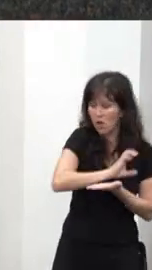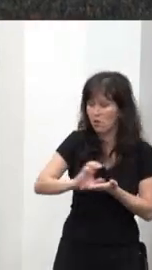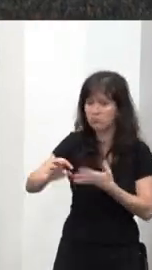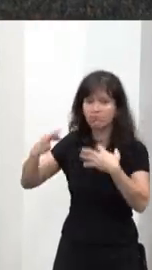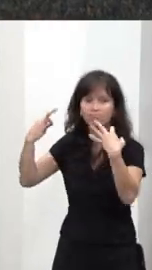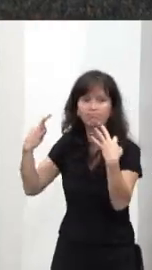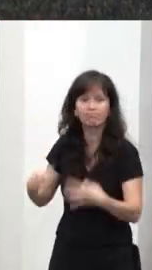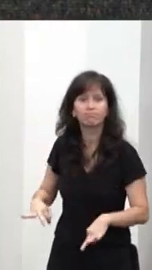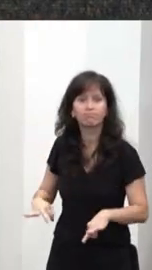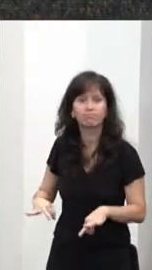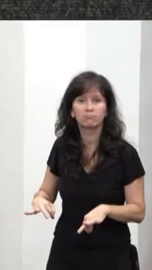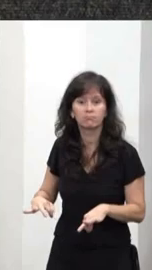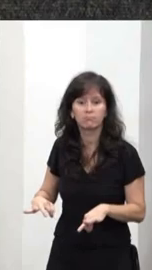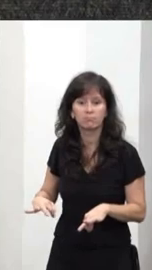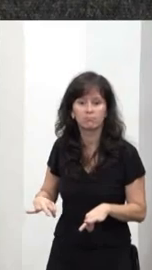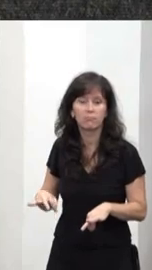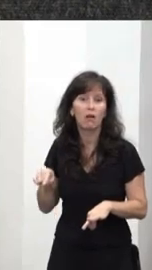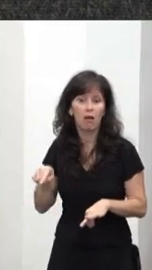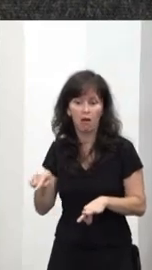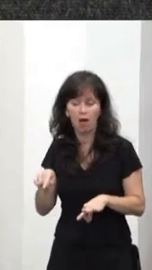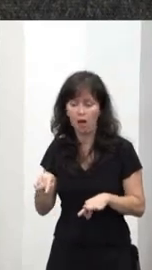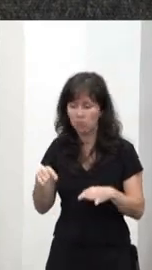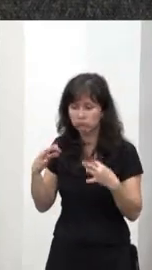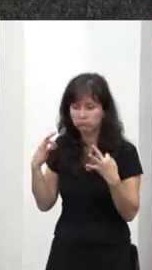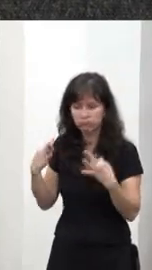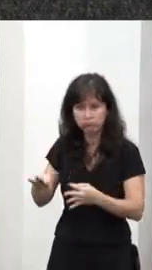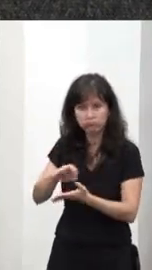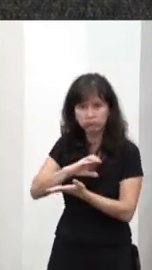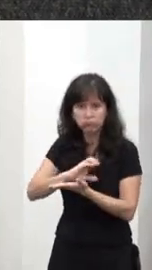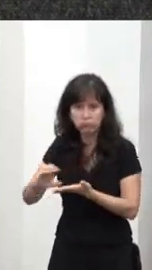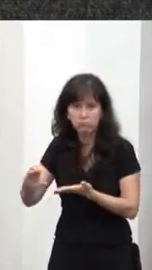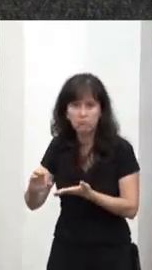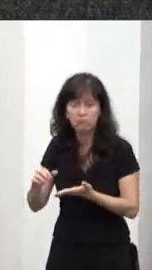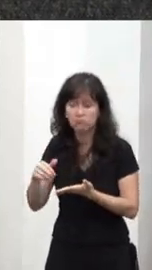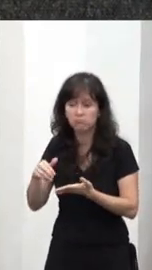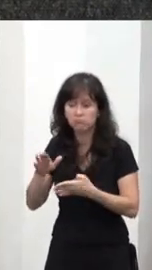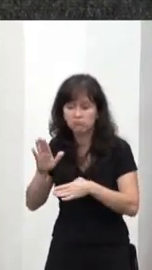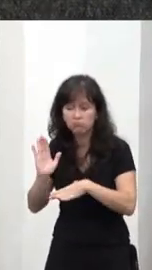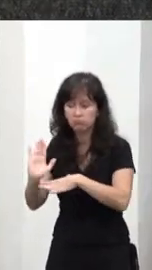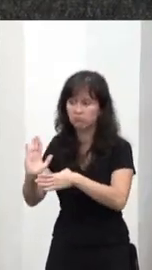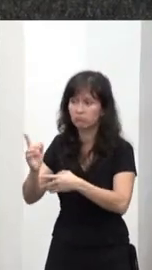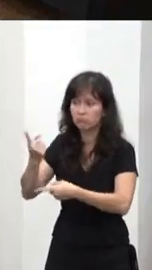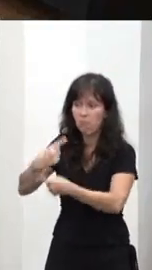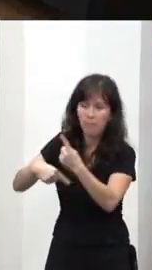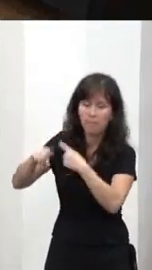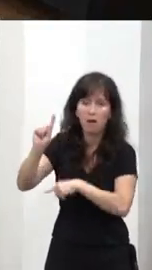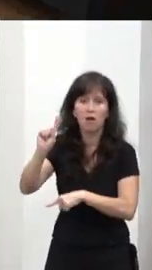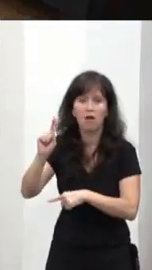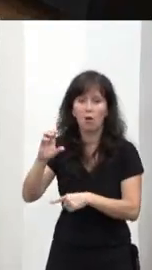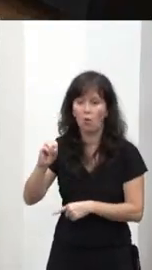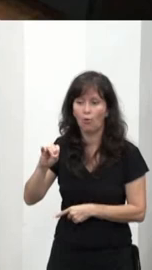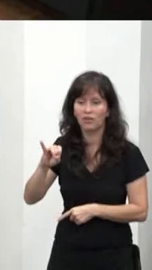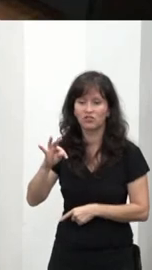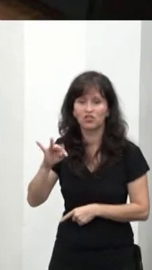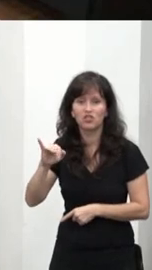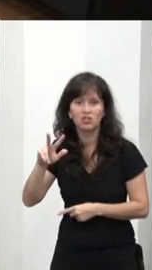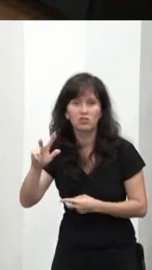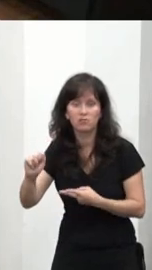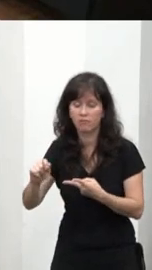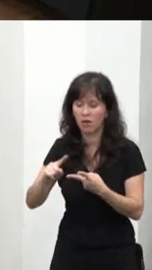facilitar as oitivas facilitar a pesquisa do que pode no município que merece o município porque nós temos